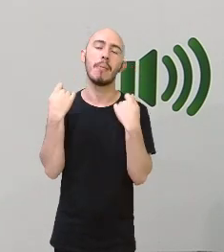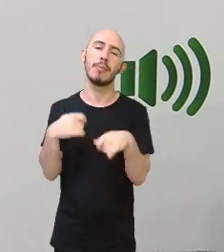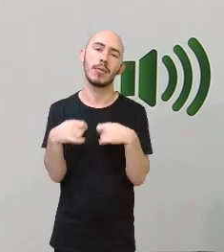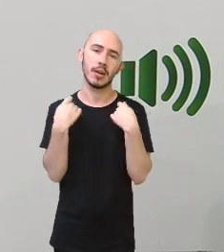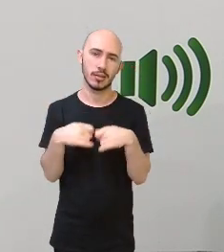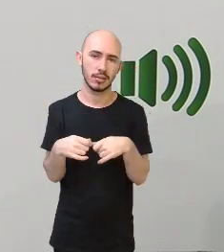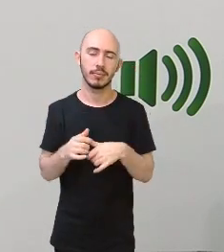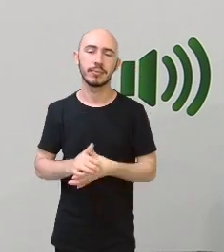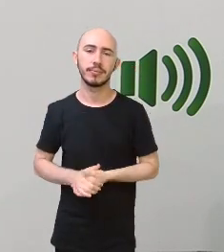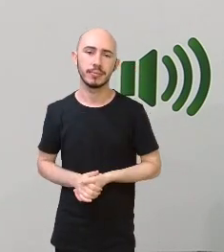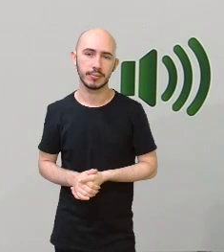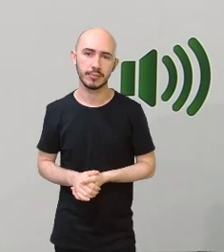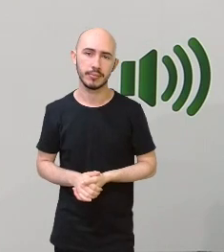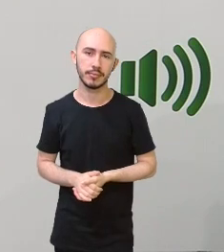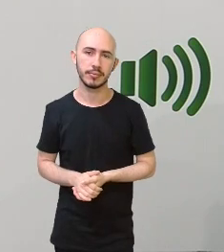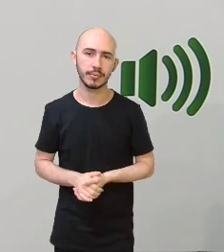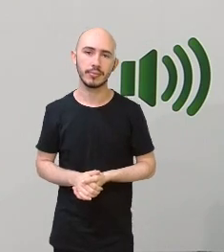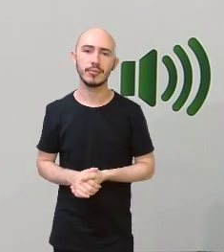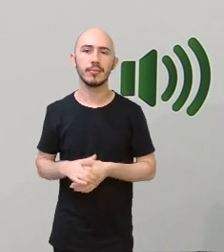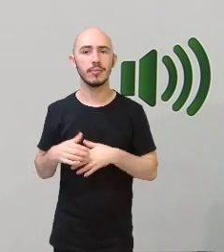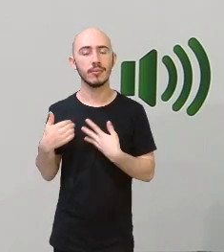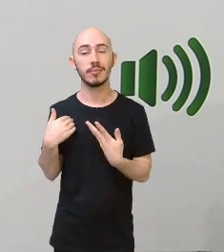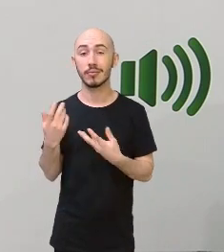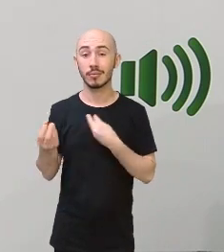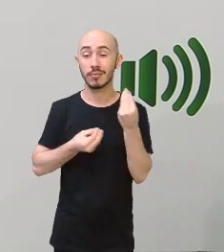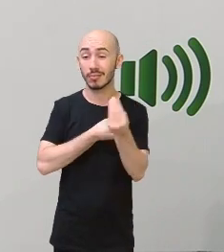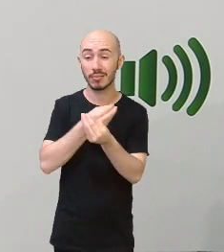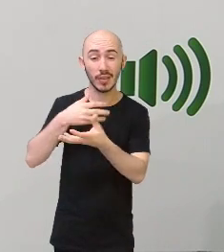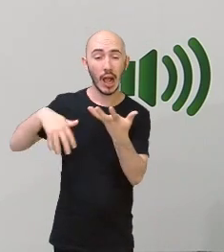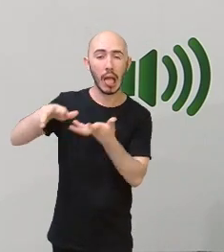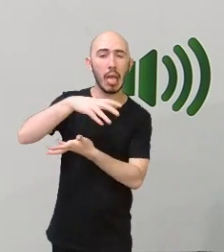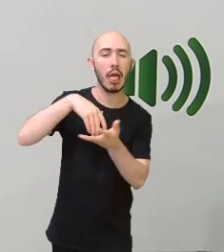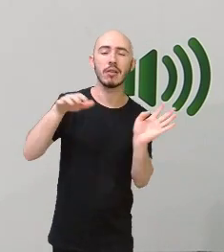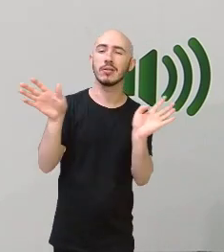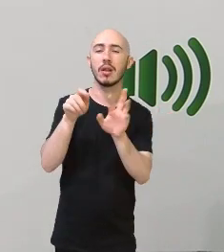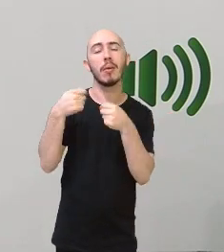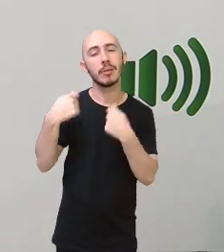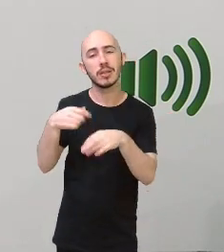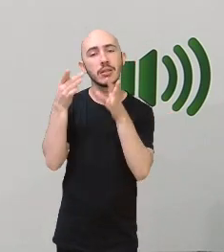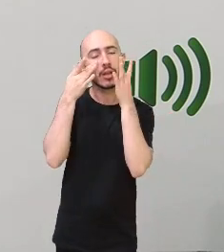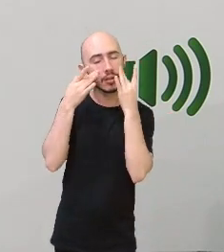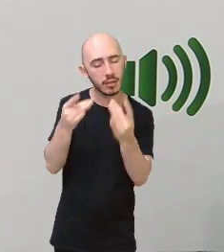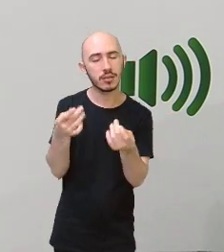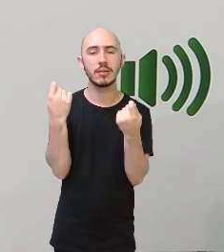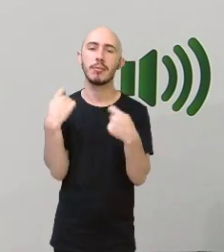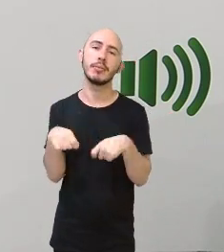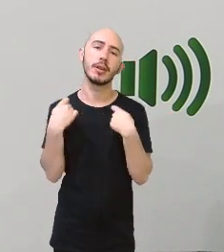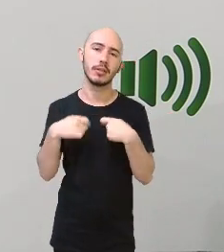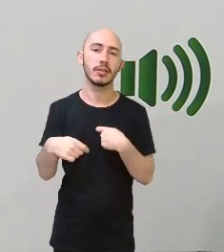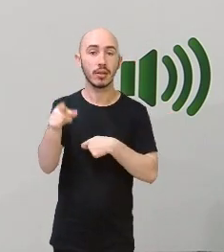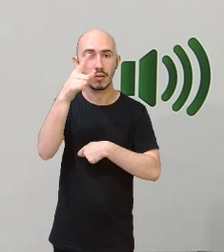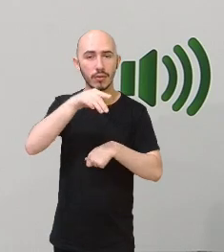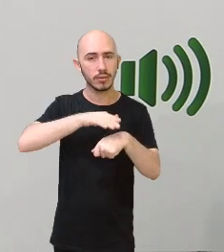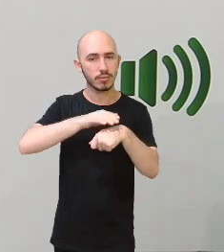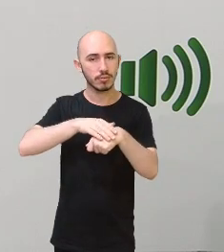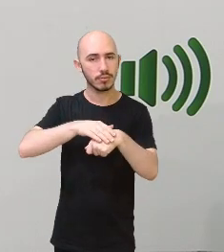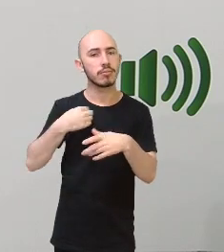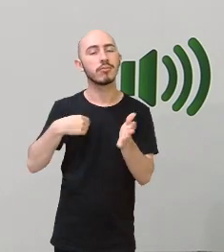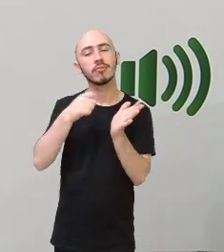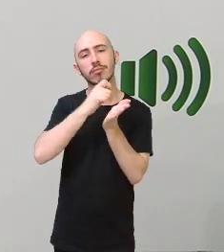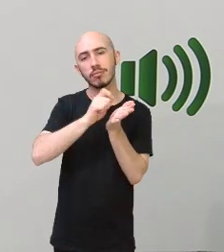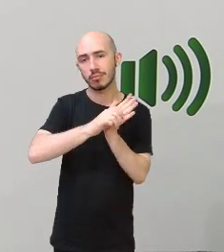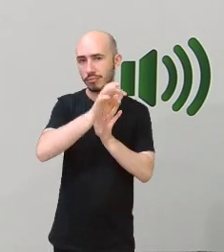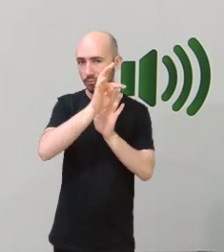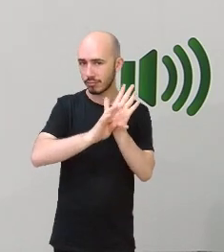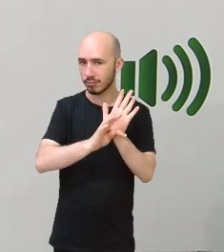não pode querer fazer 3 coisas ao mesmo tempo que não funcionam. Então, fica atento ali àquilo que você pretende fazer, aquele